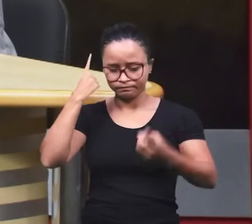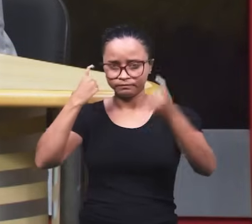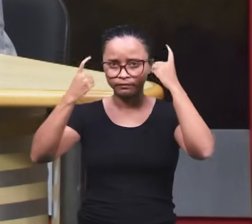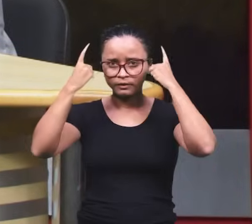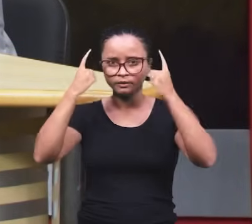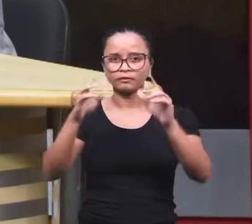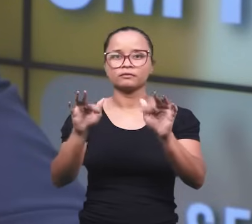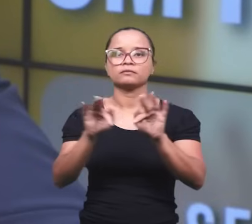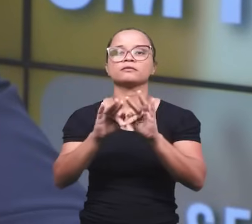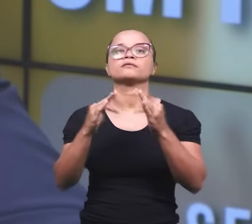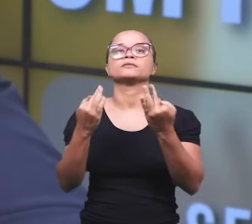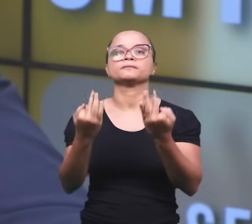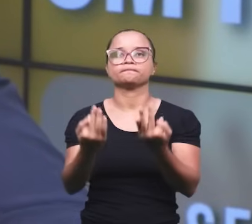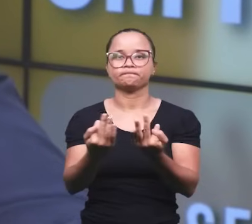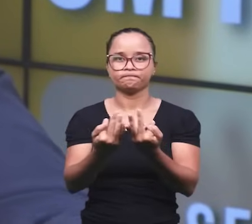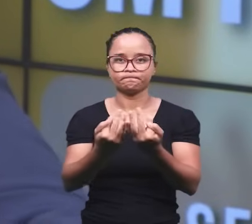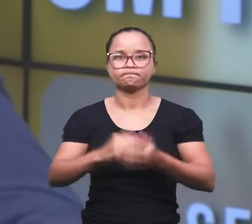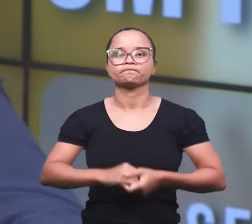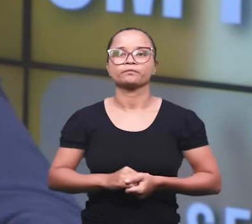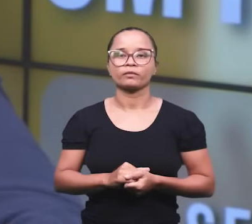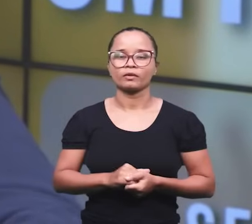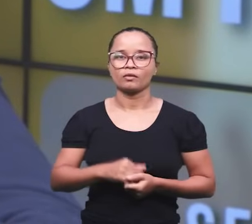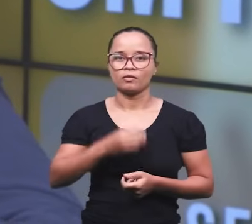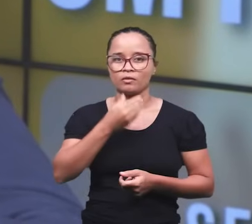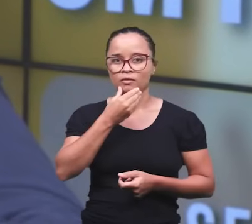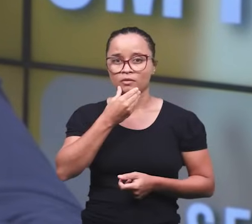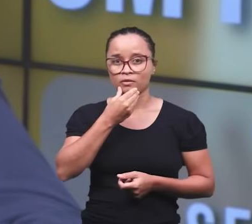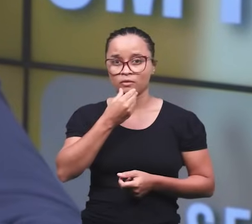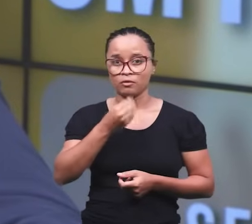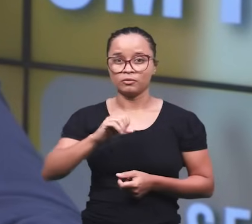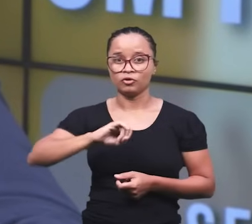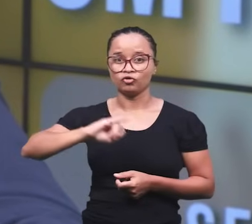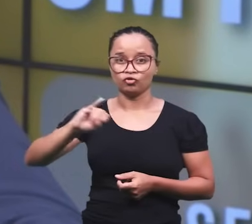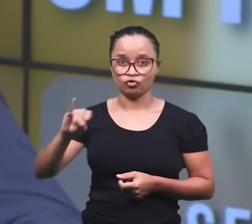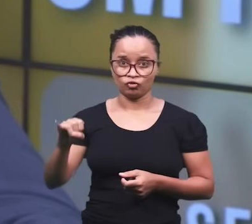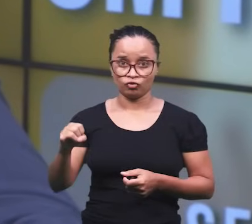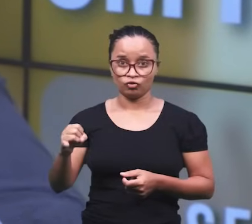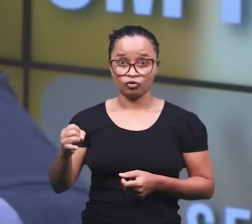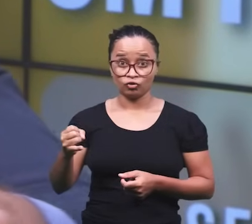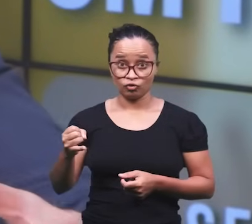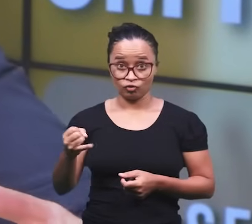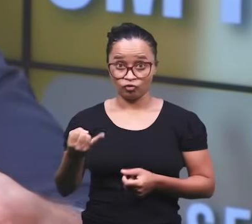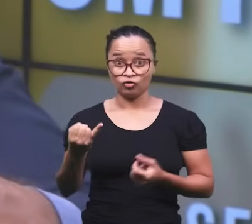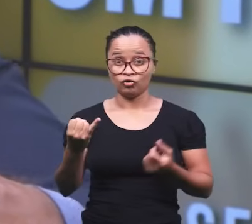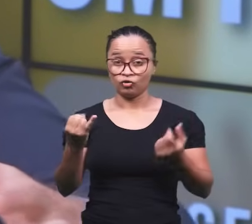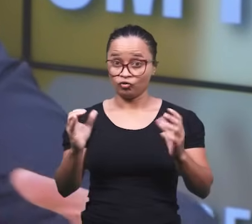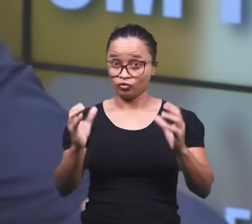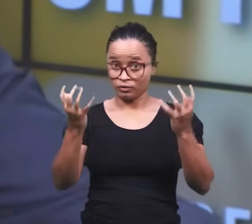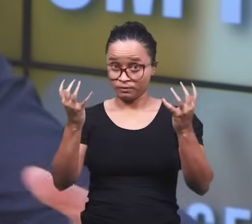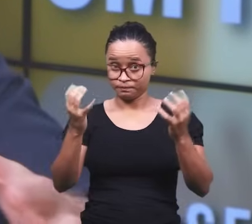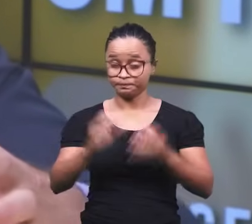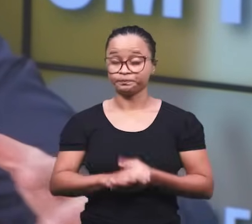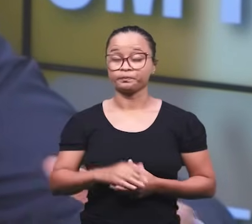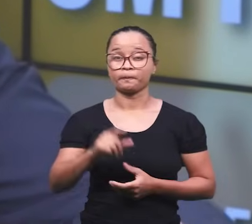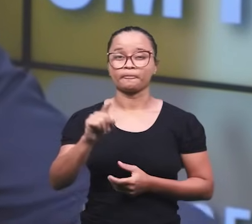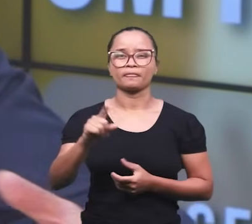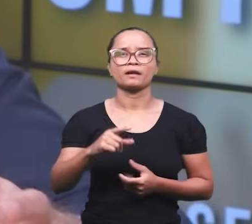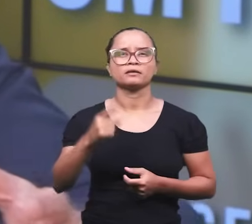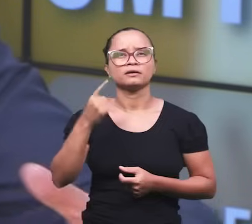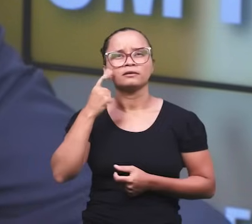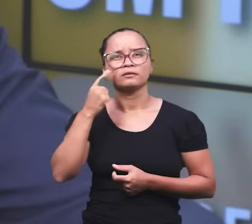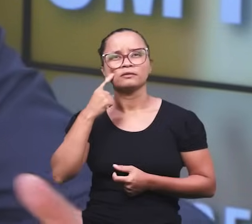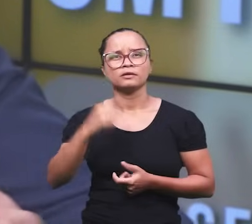com a família Josué quando toma a decisão lá no final do seu livro quando ele vê o povo ali meio